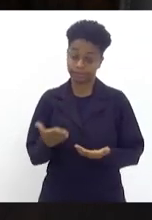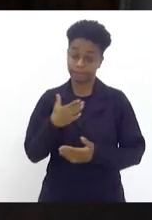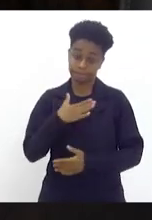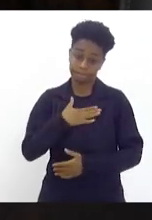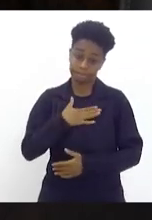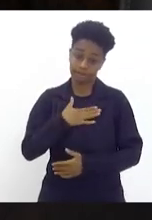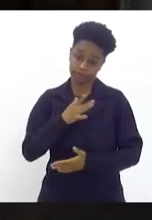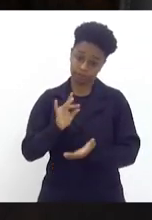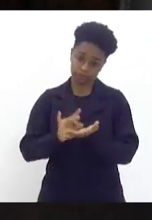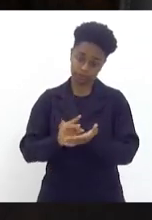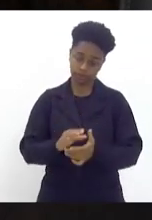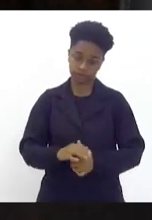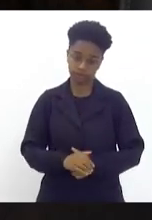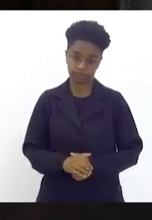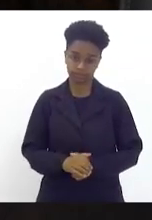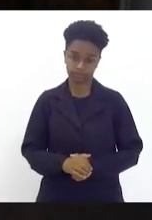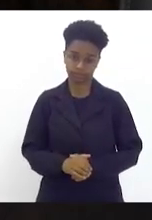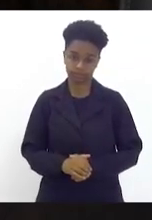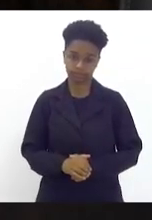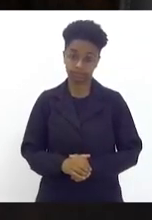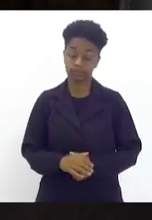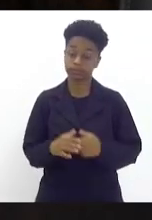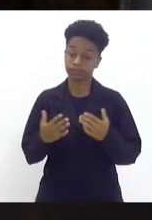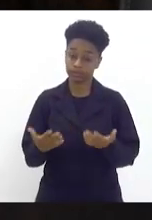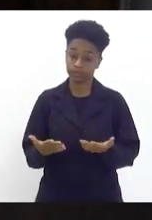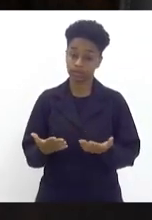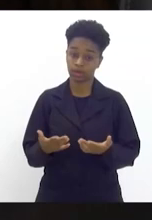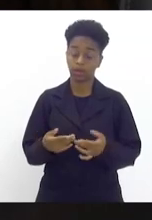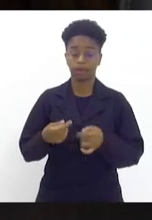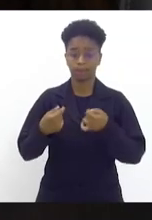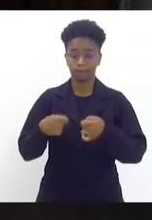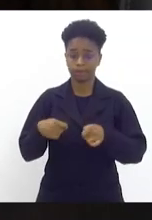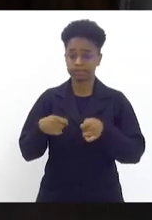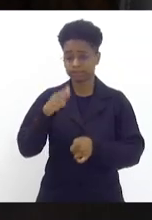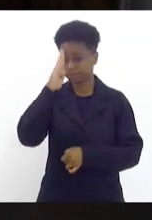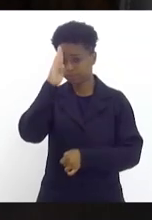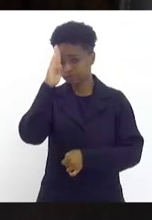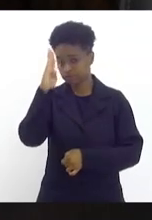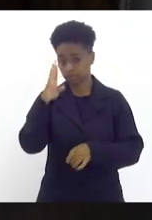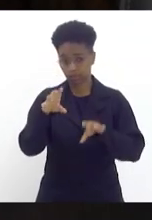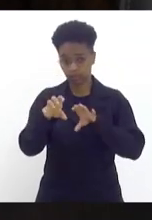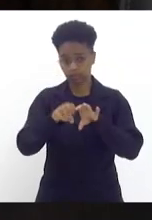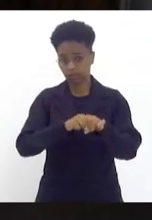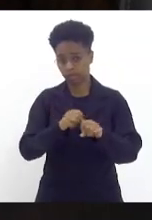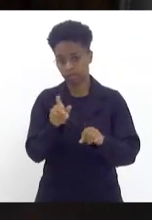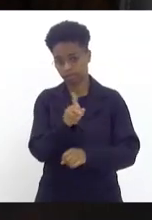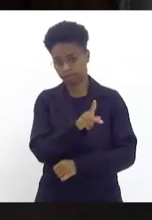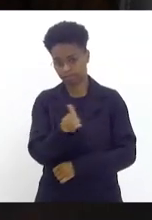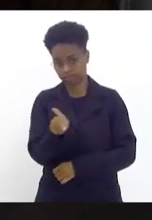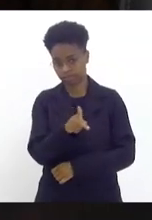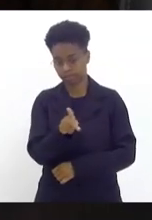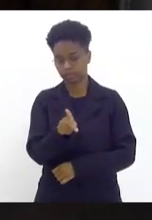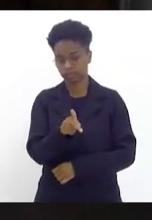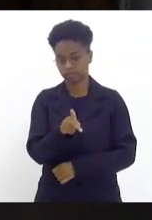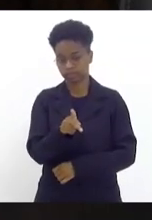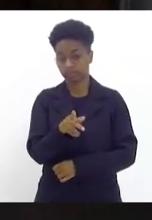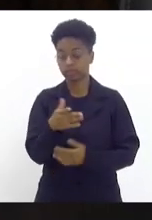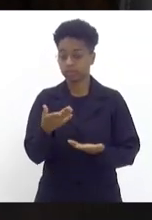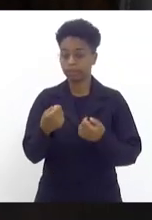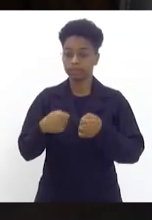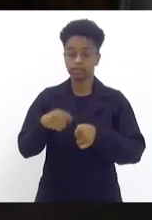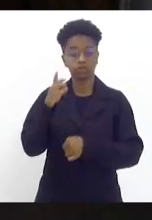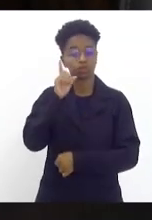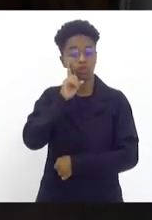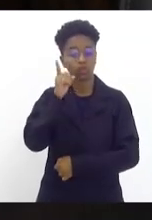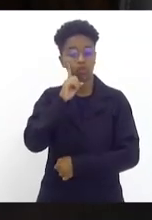Essa é a minha realidade. Né? Então, é essencial a formação do professor. E essa formação diária,